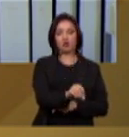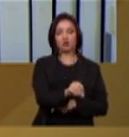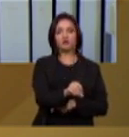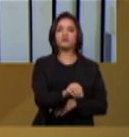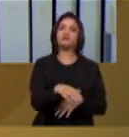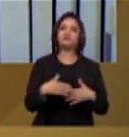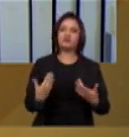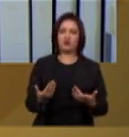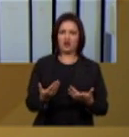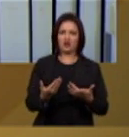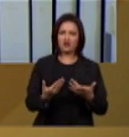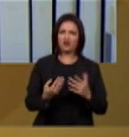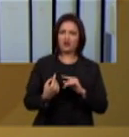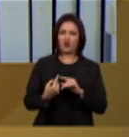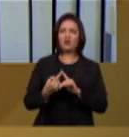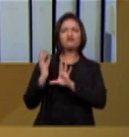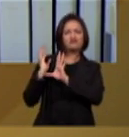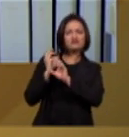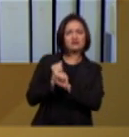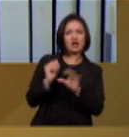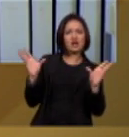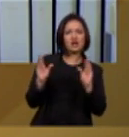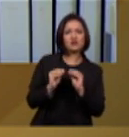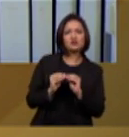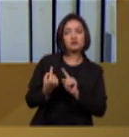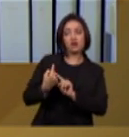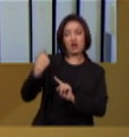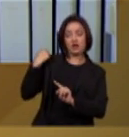o voto do relator ministro Luiz Fux, que